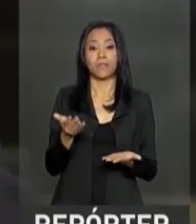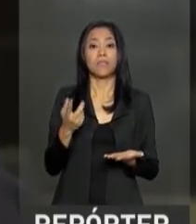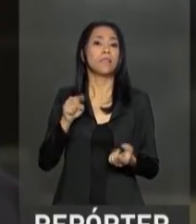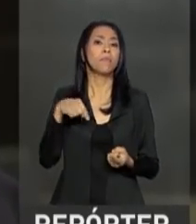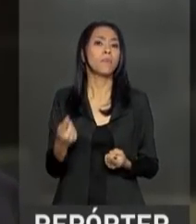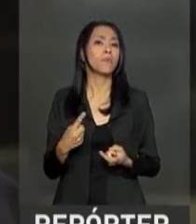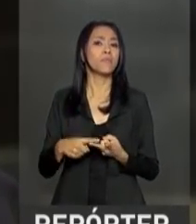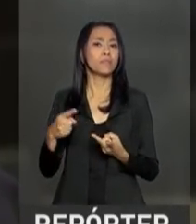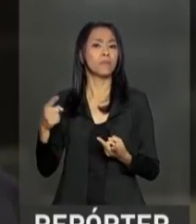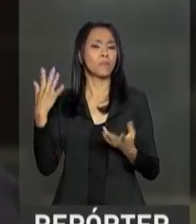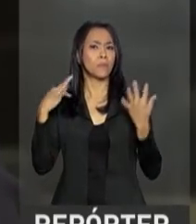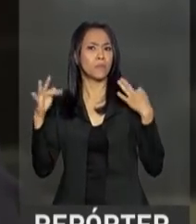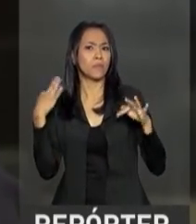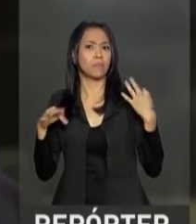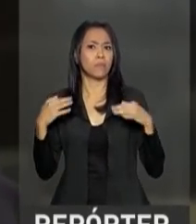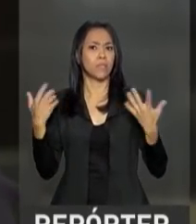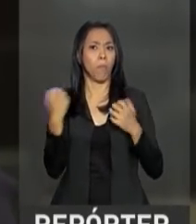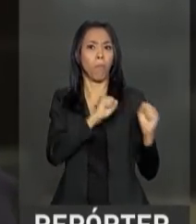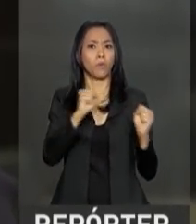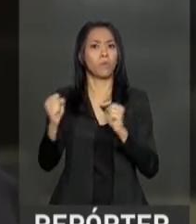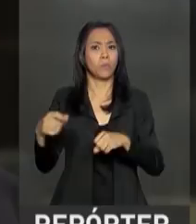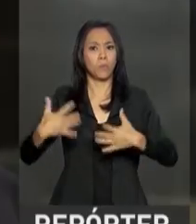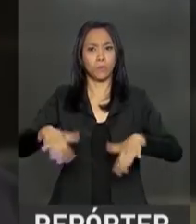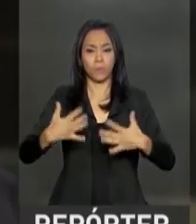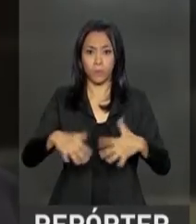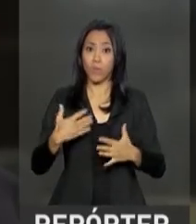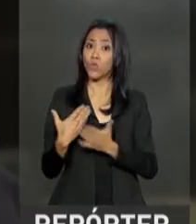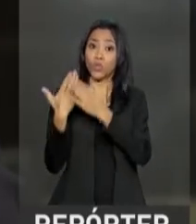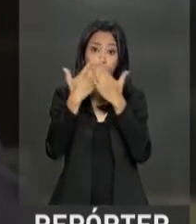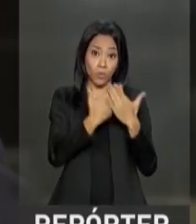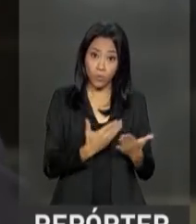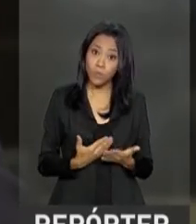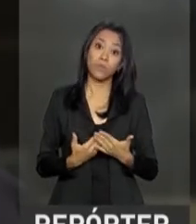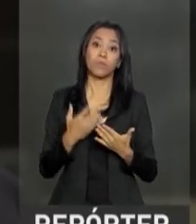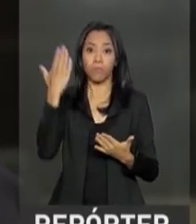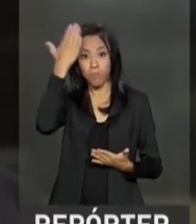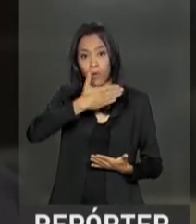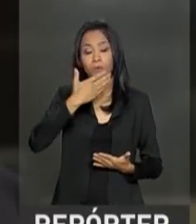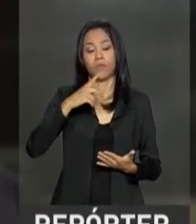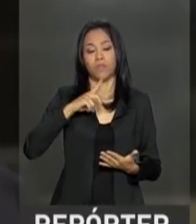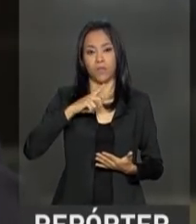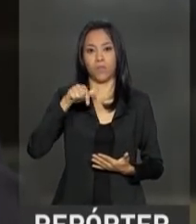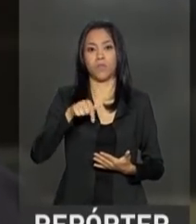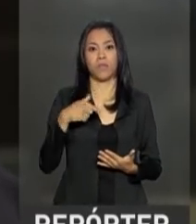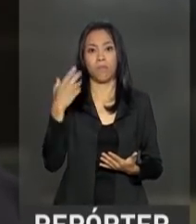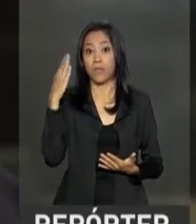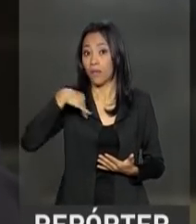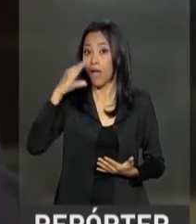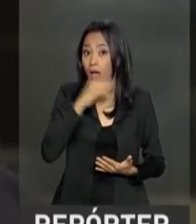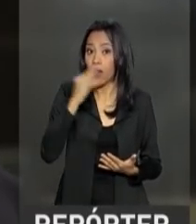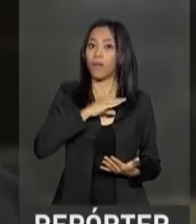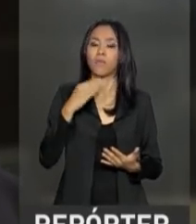o turismo que há grande potencialidade global que o brasil tem todos os estudos internacionais demonstram que nós temos é que só ser mais rápidos